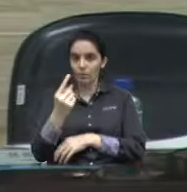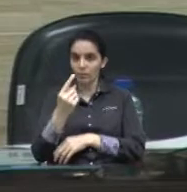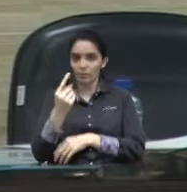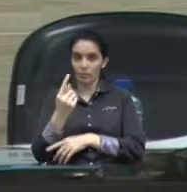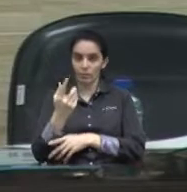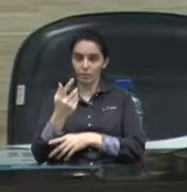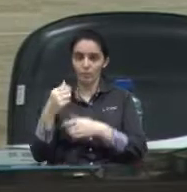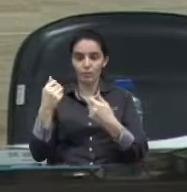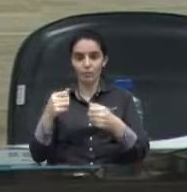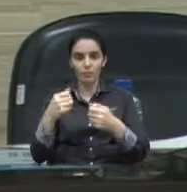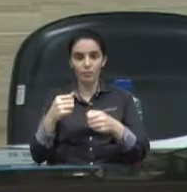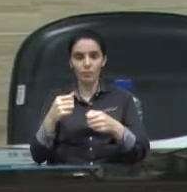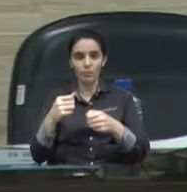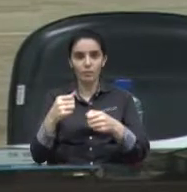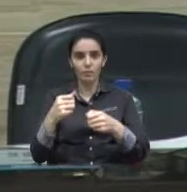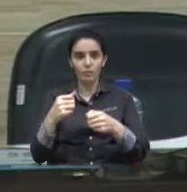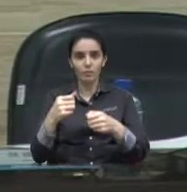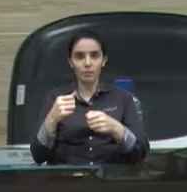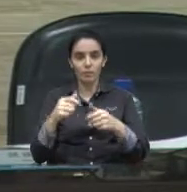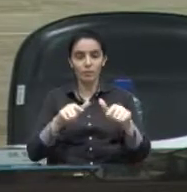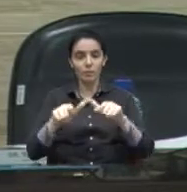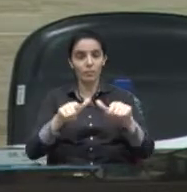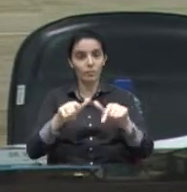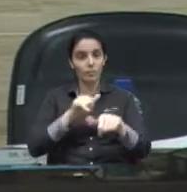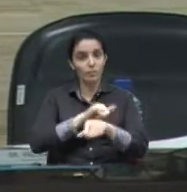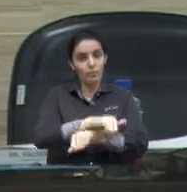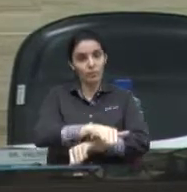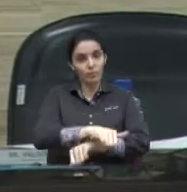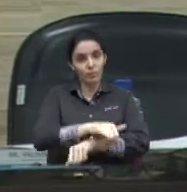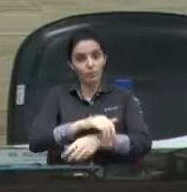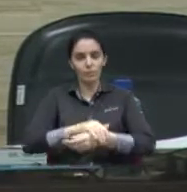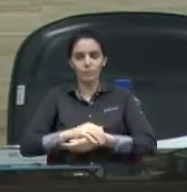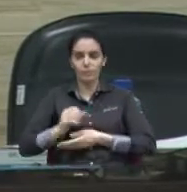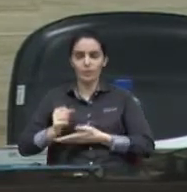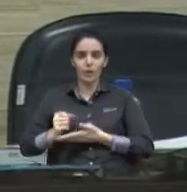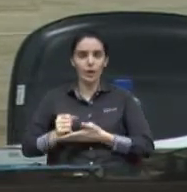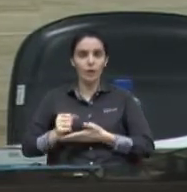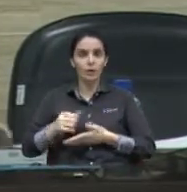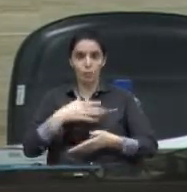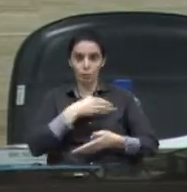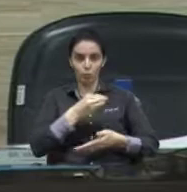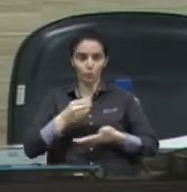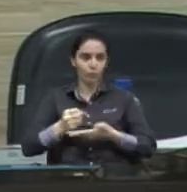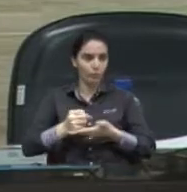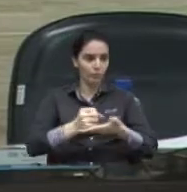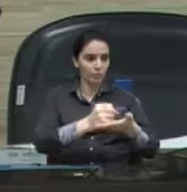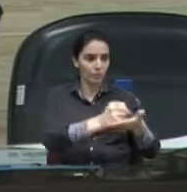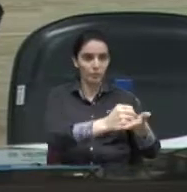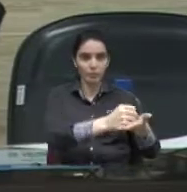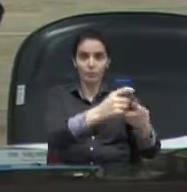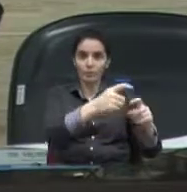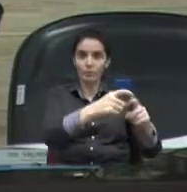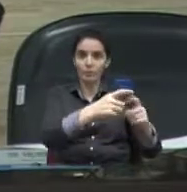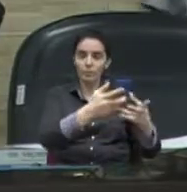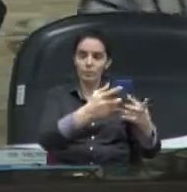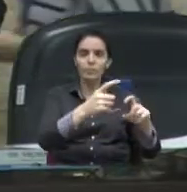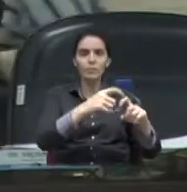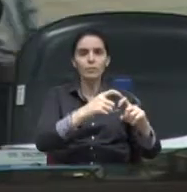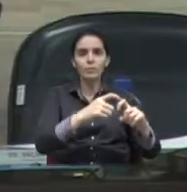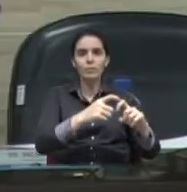período, ou se ausentar do serviço nesse período, leva o filho ao médico e o médico, o